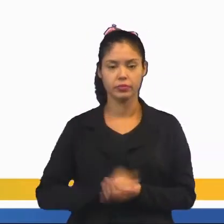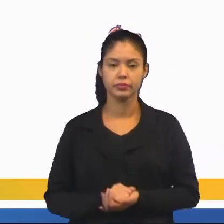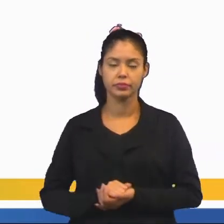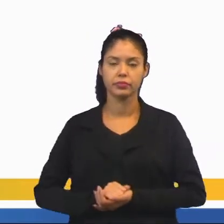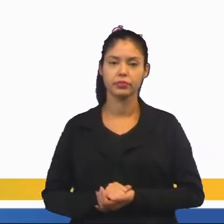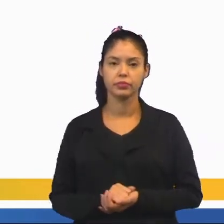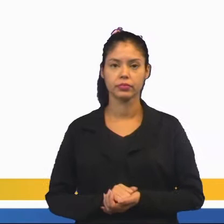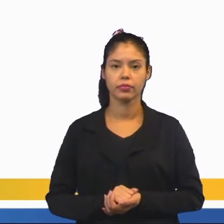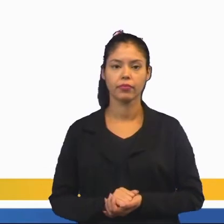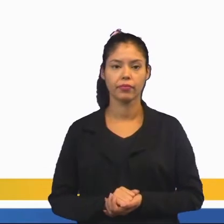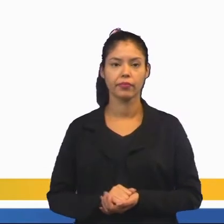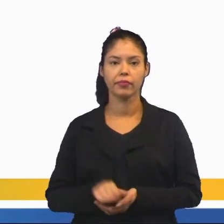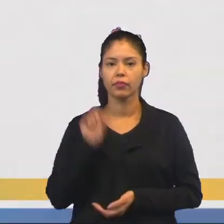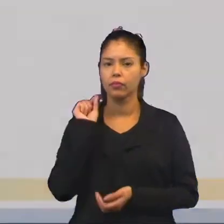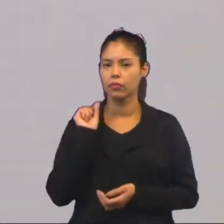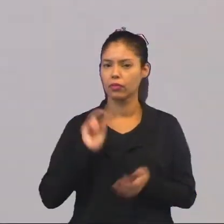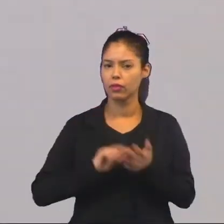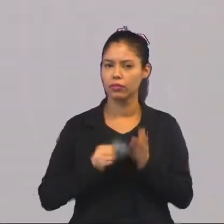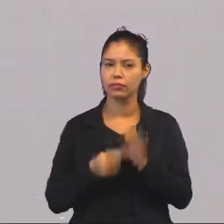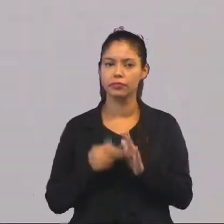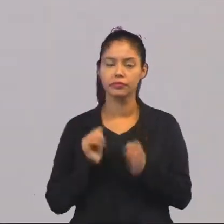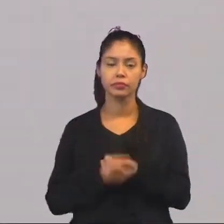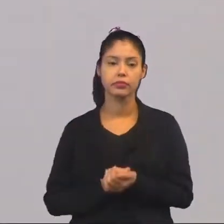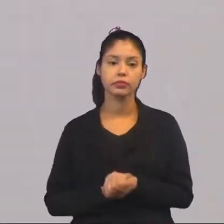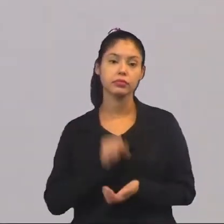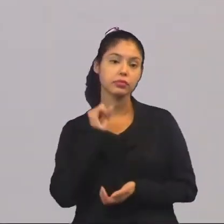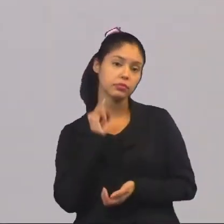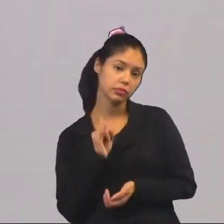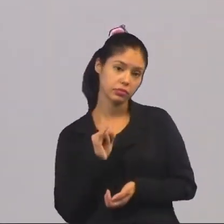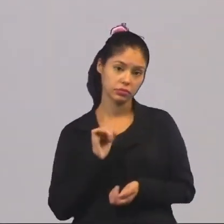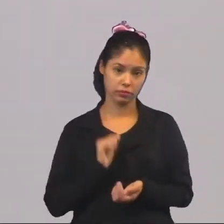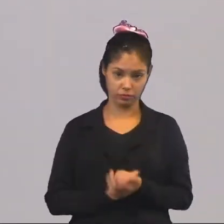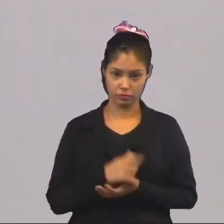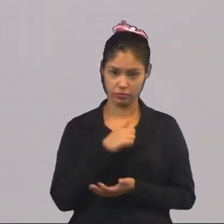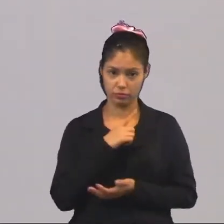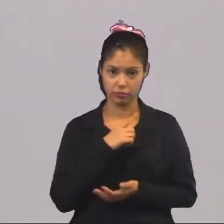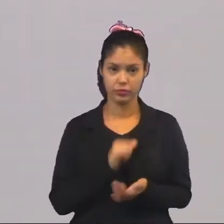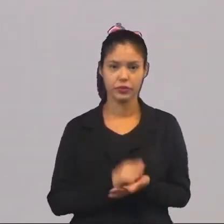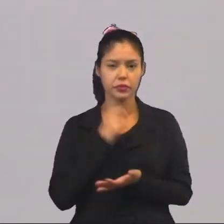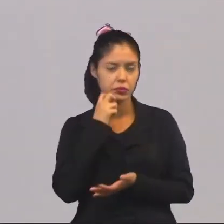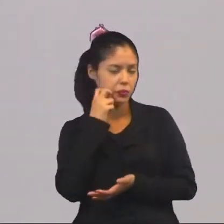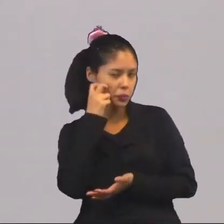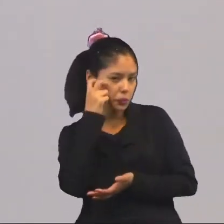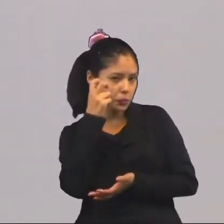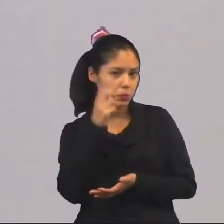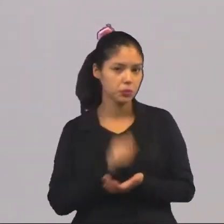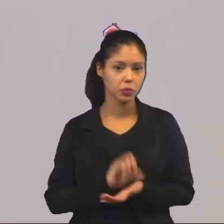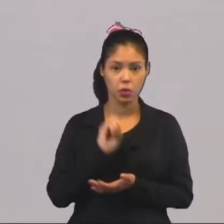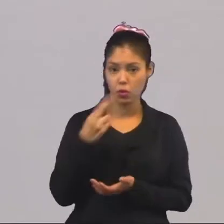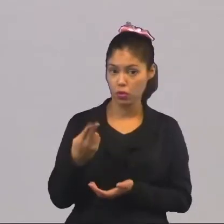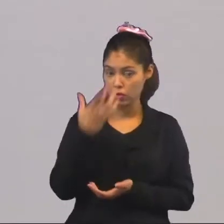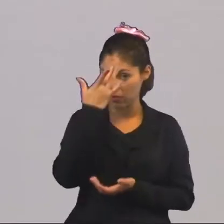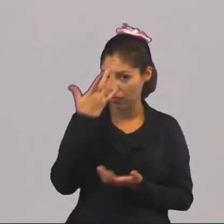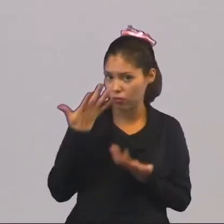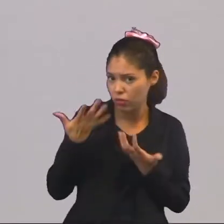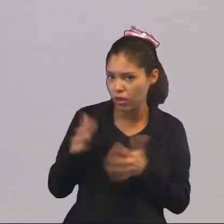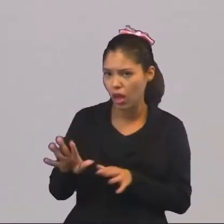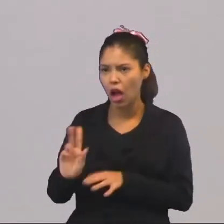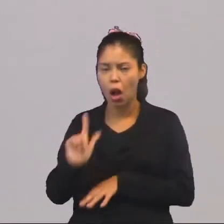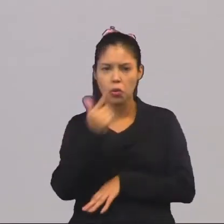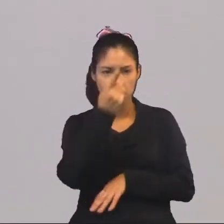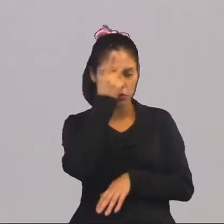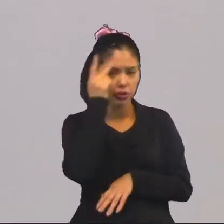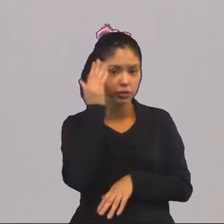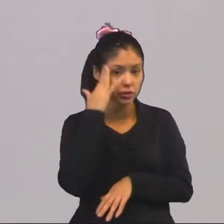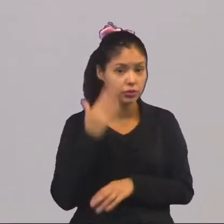paciente. O que quer dizer aqui? Se você tem vergonha ou você não quer que as outras